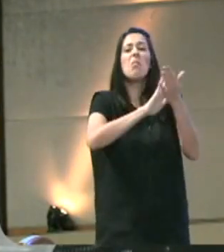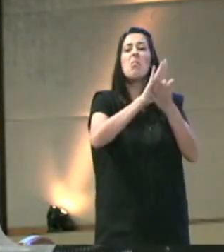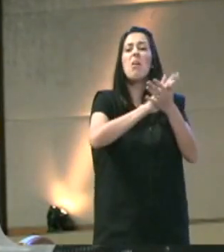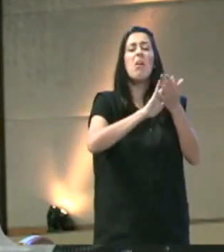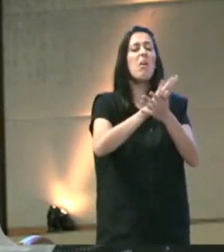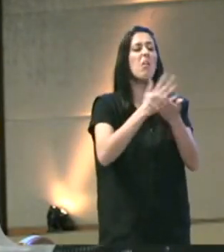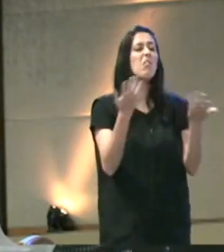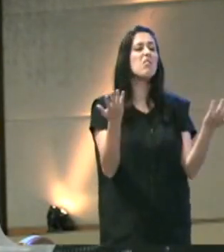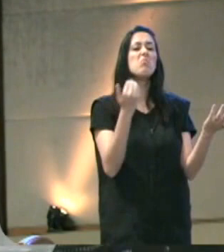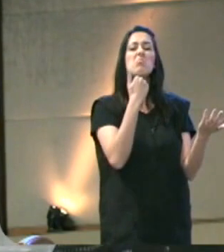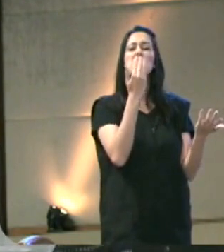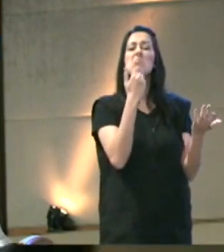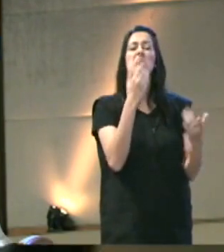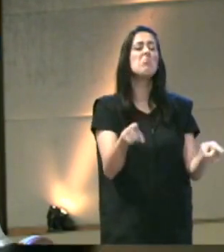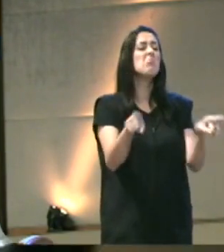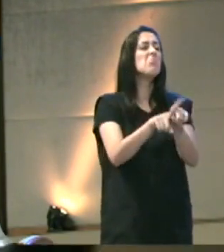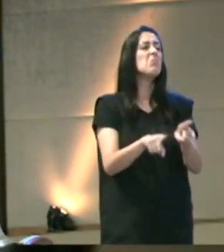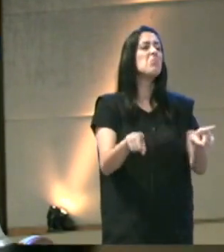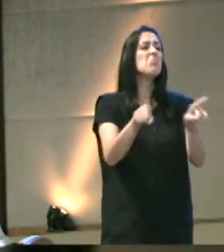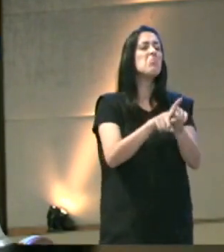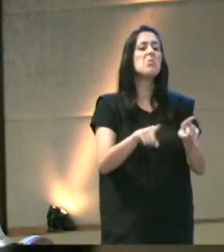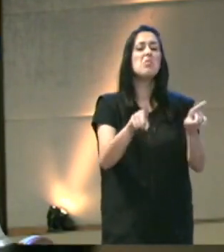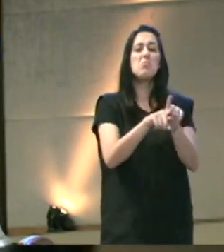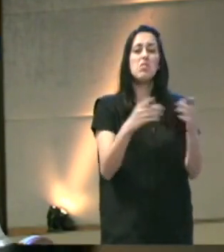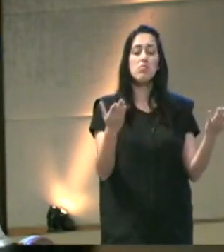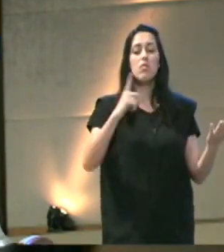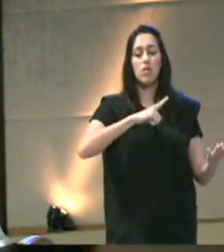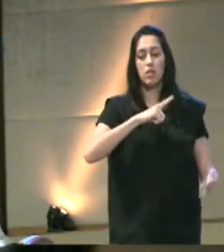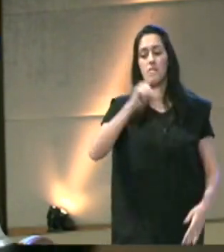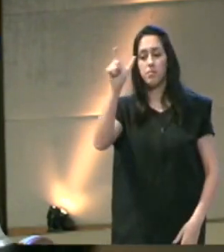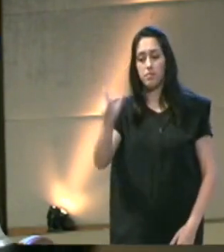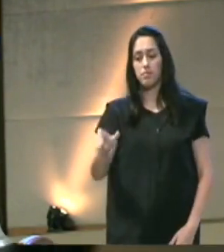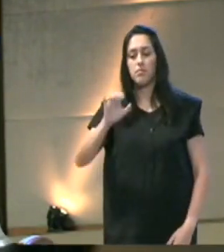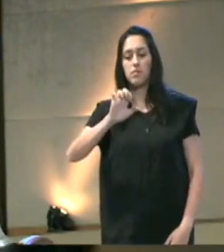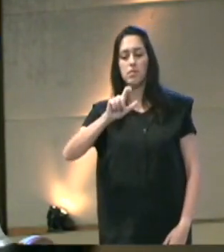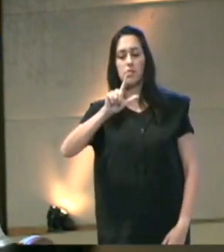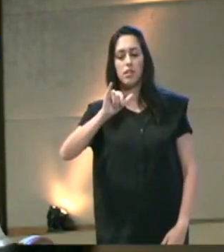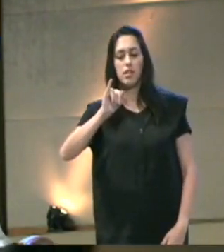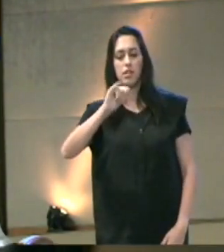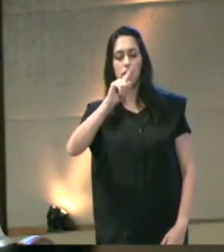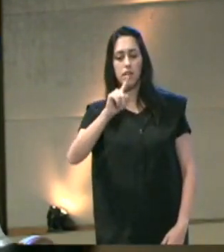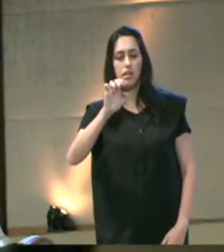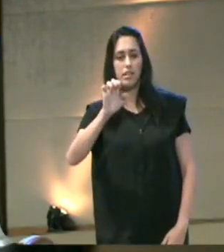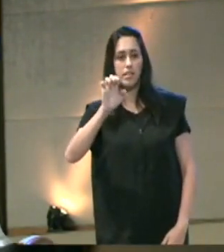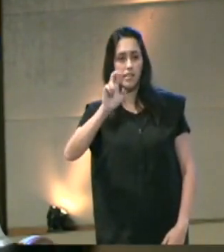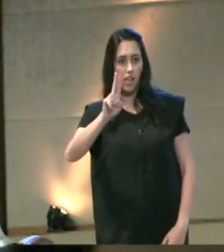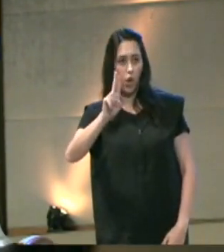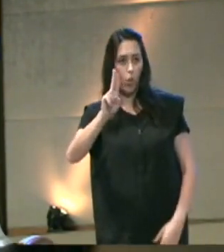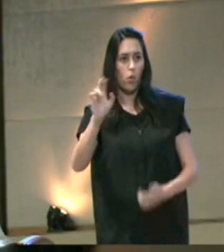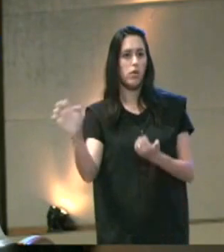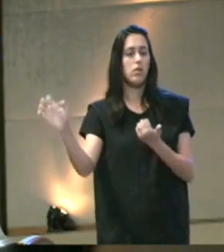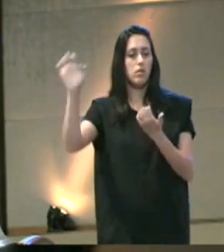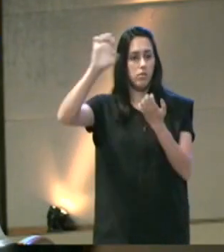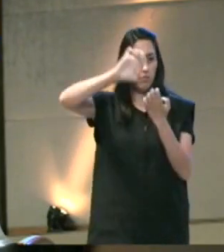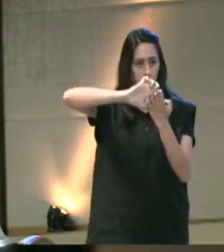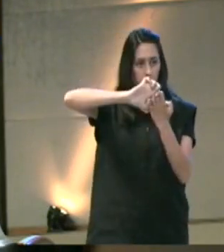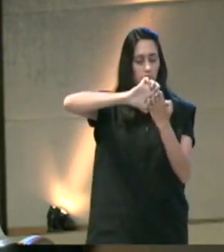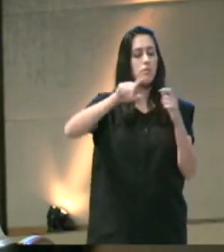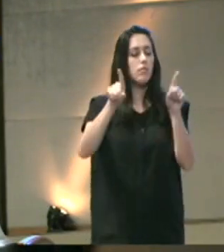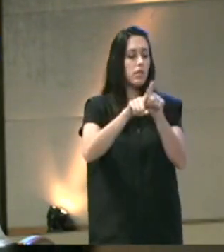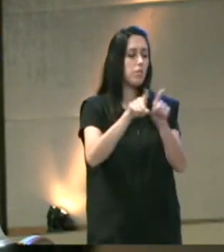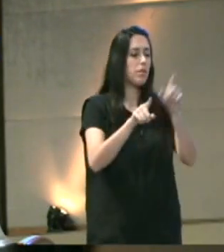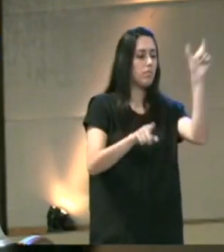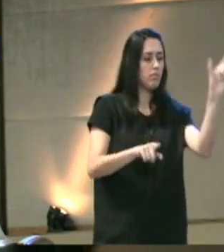grande diferença entre esses dois homens, Eliseu e o seu servo, o seu ajudante.